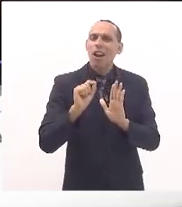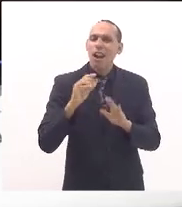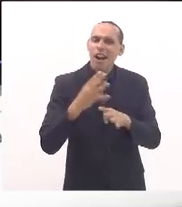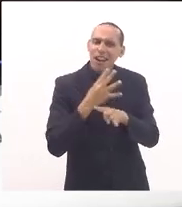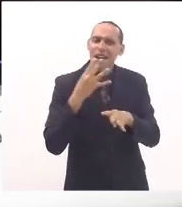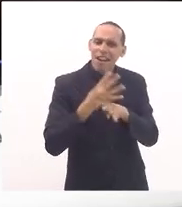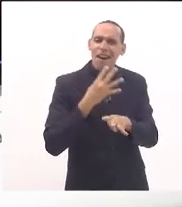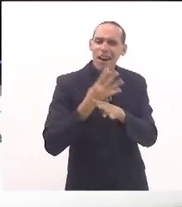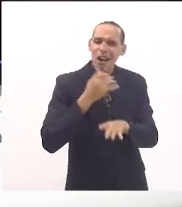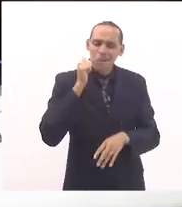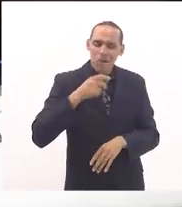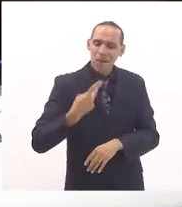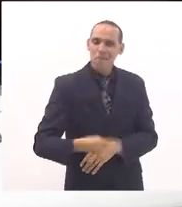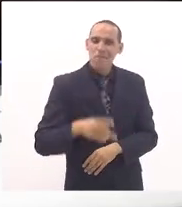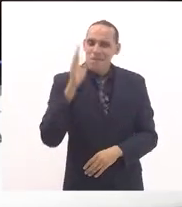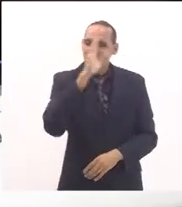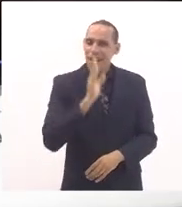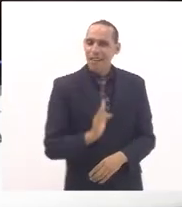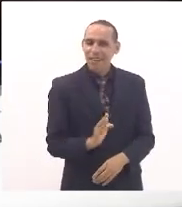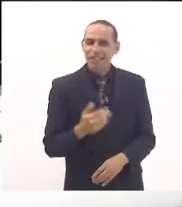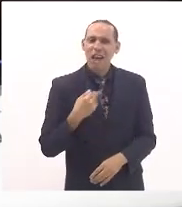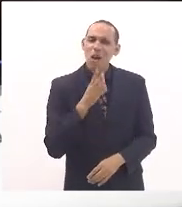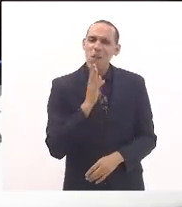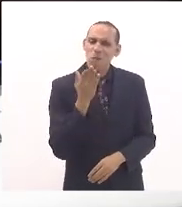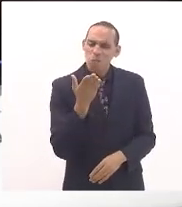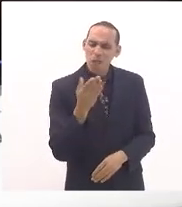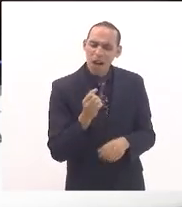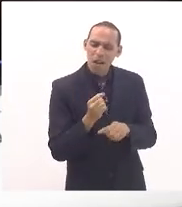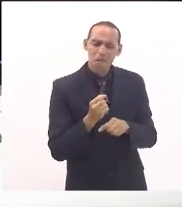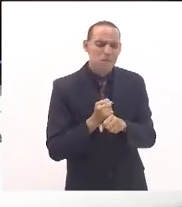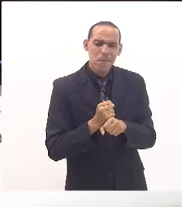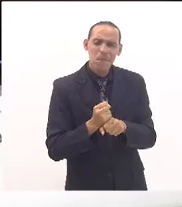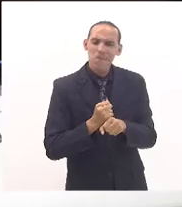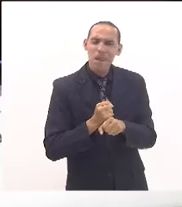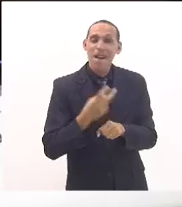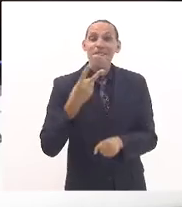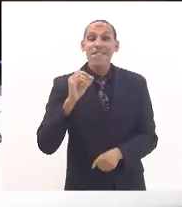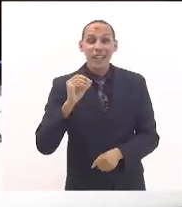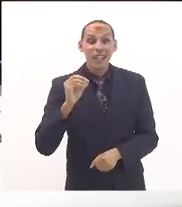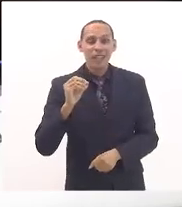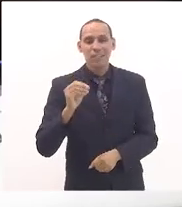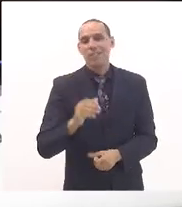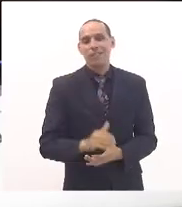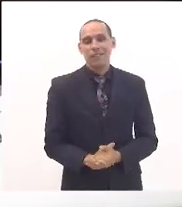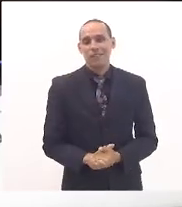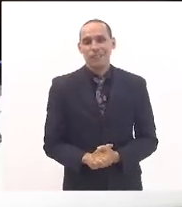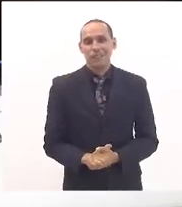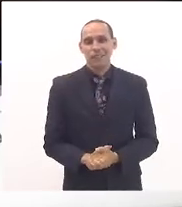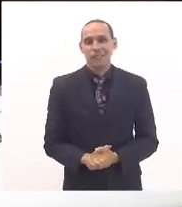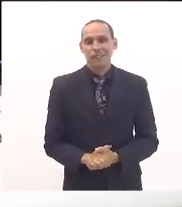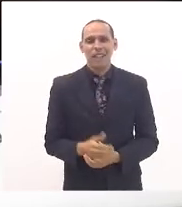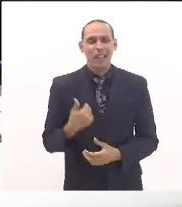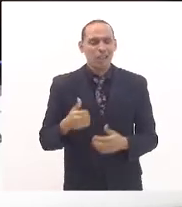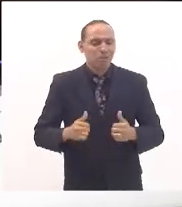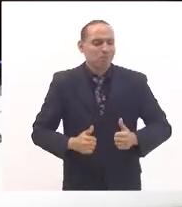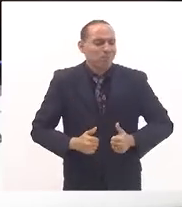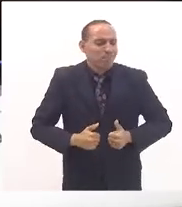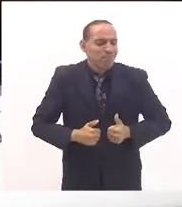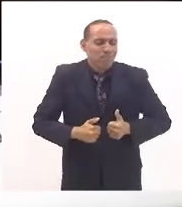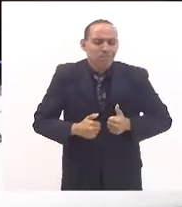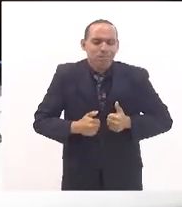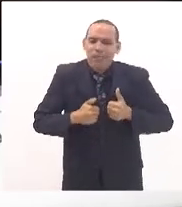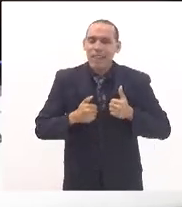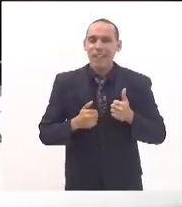resistência das mulheres brasileiras eu te conheço há muito tempo eu te conheço há pelo menos 20 anos tem um orgulho imenso